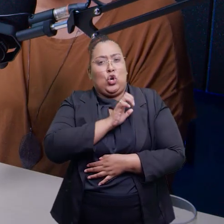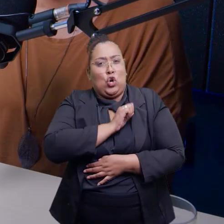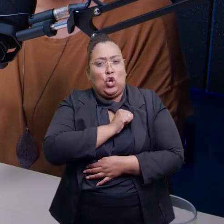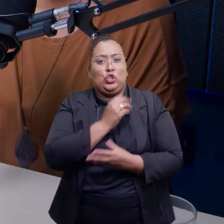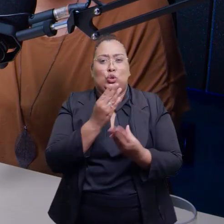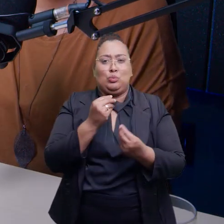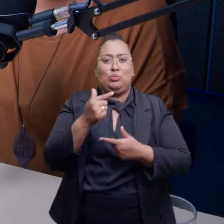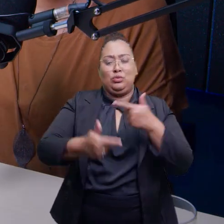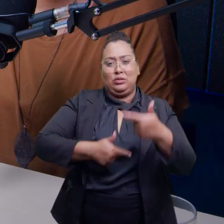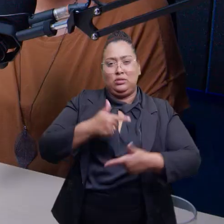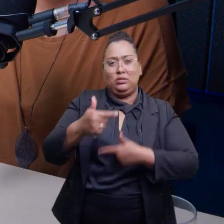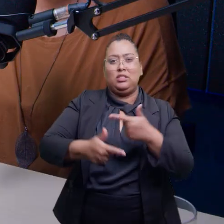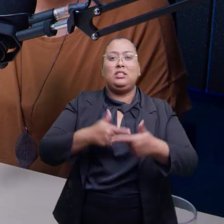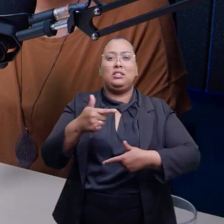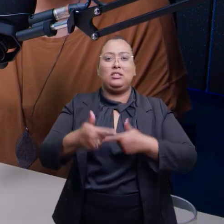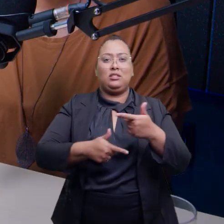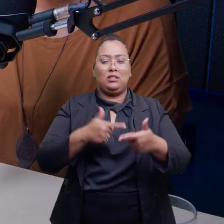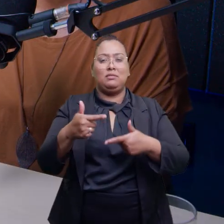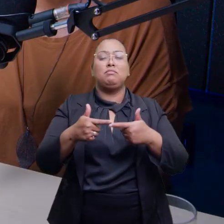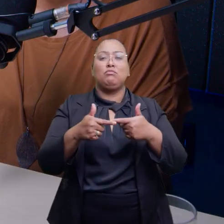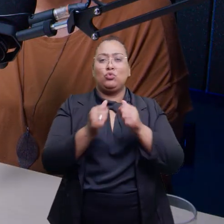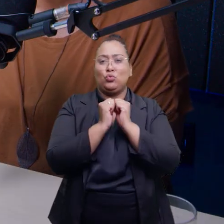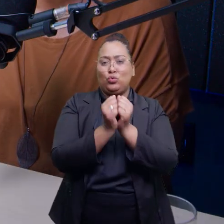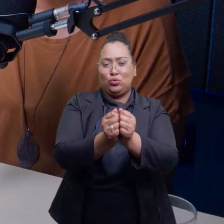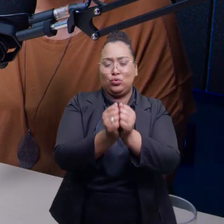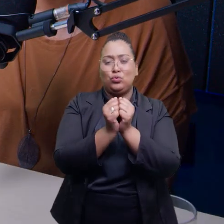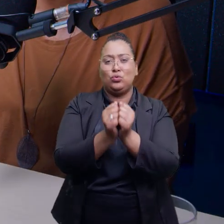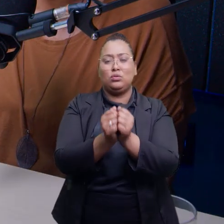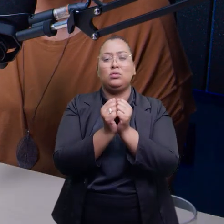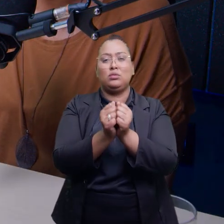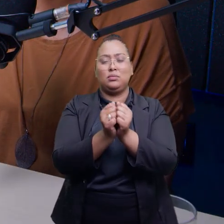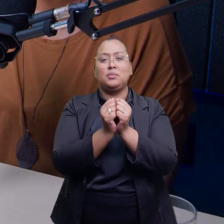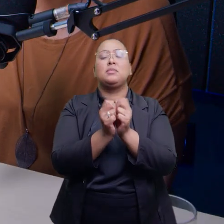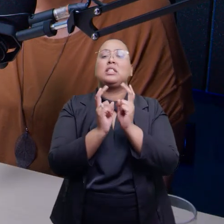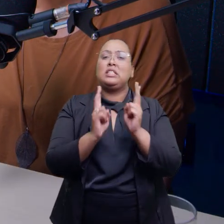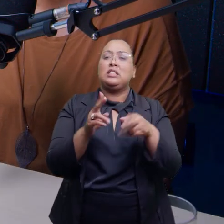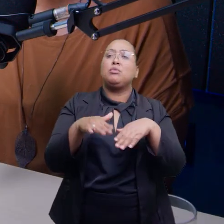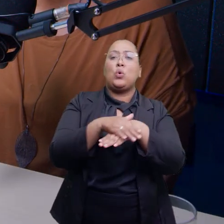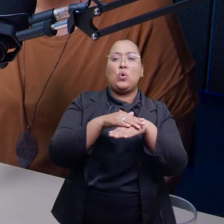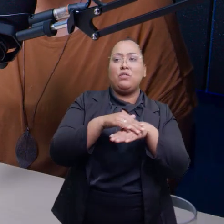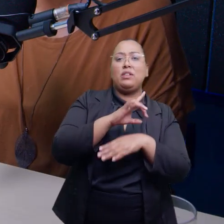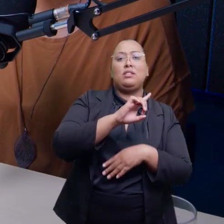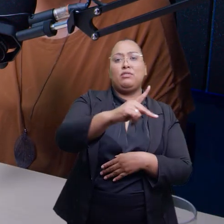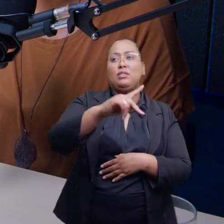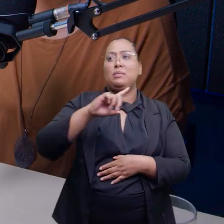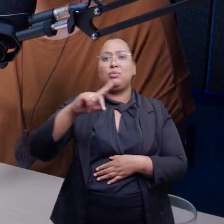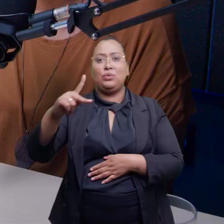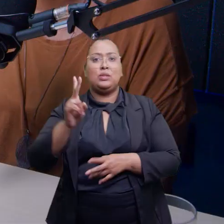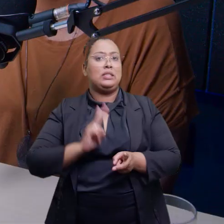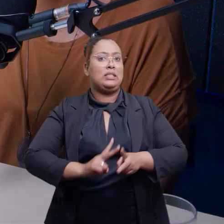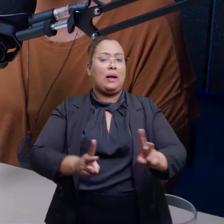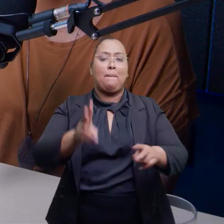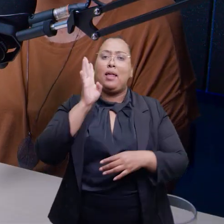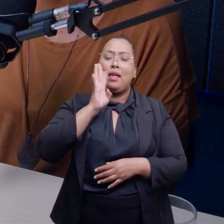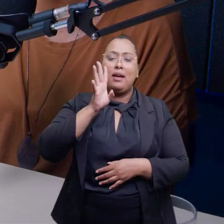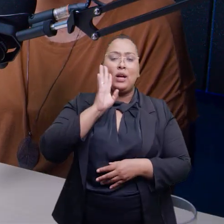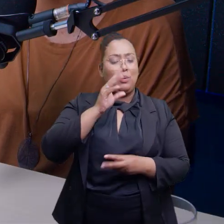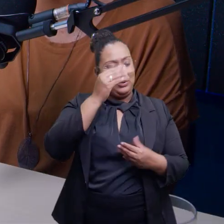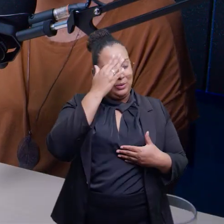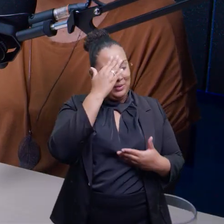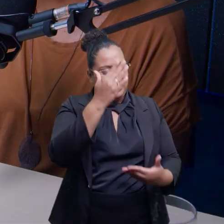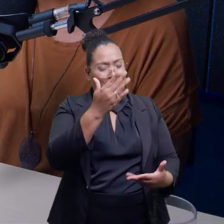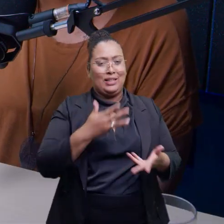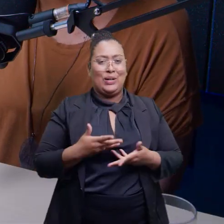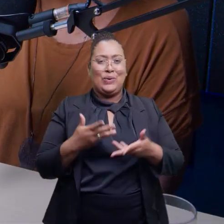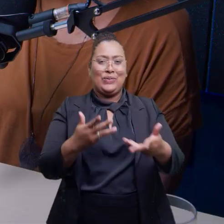muito, né, desse trabalho que a gente faz junto. Estou sempre conversando com os defensores públicos, é muito legal. Então, muito